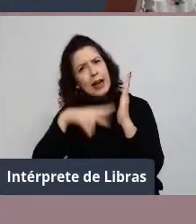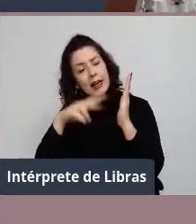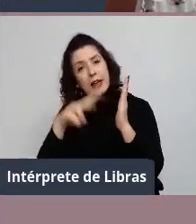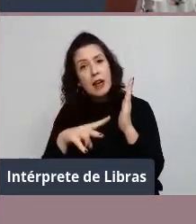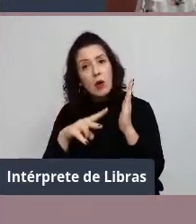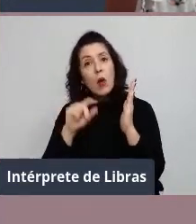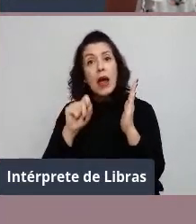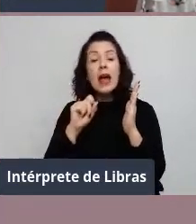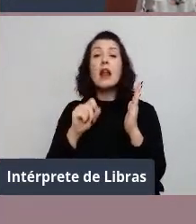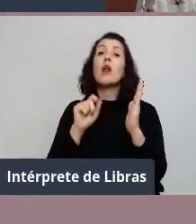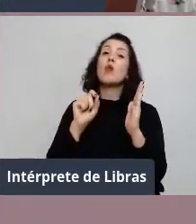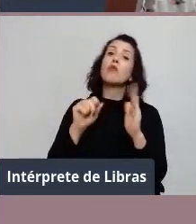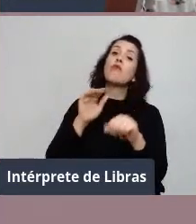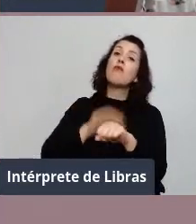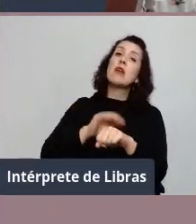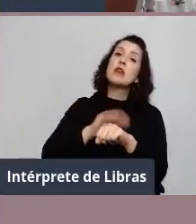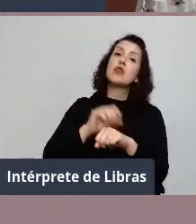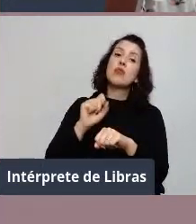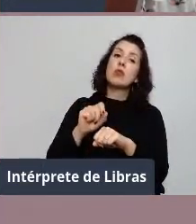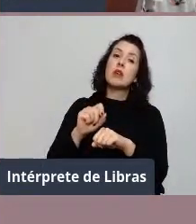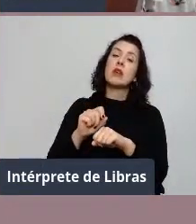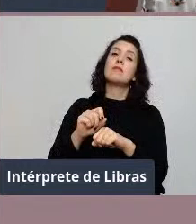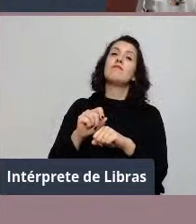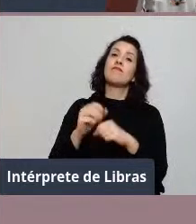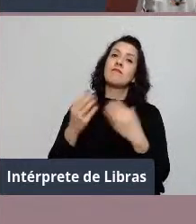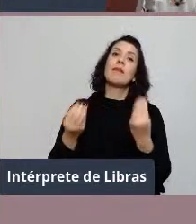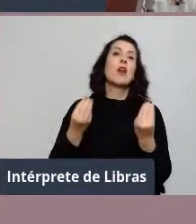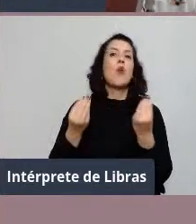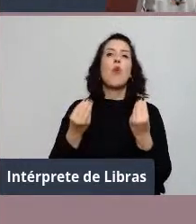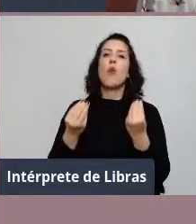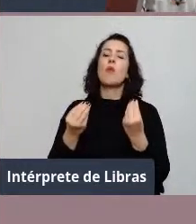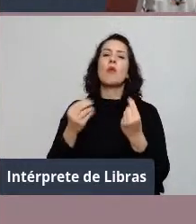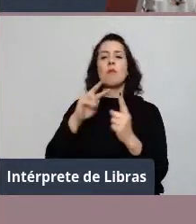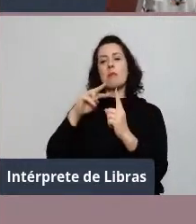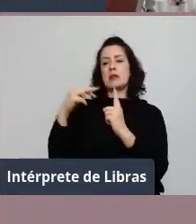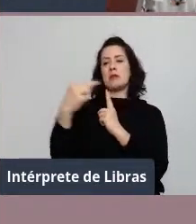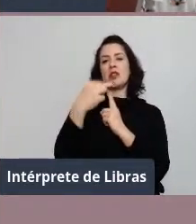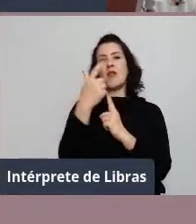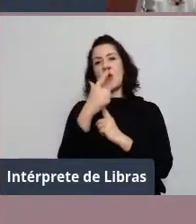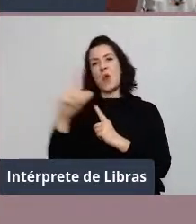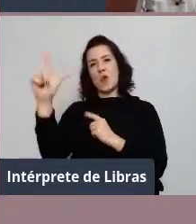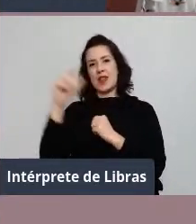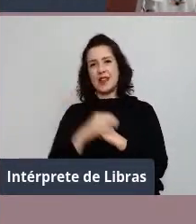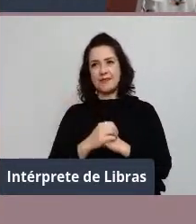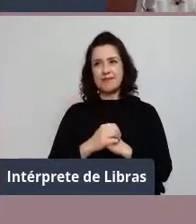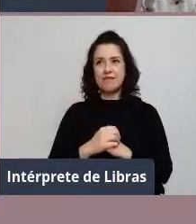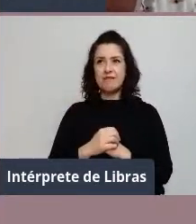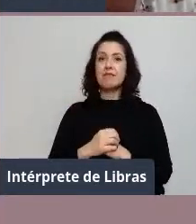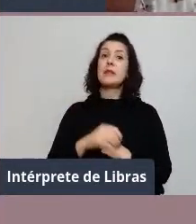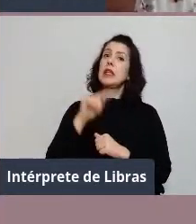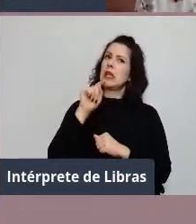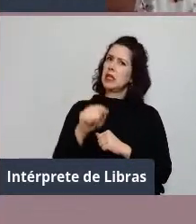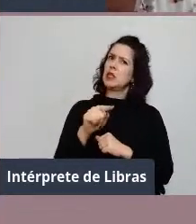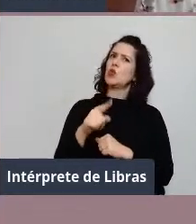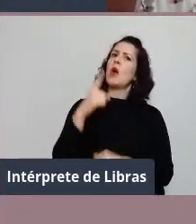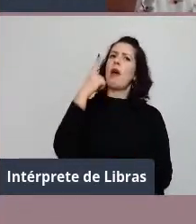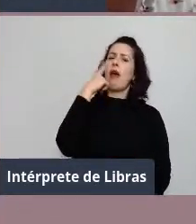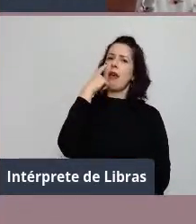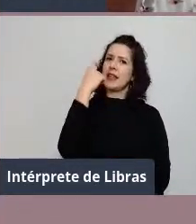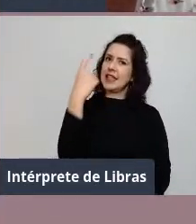pudesse ler o próprio livro A Ordem da Clarice de uma outra maneira. Então, acho interessante esse espelho que se